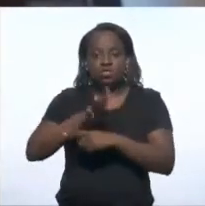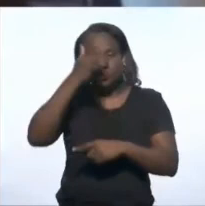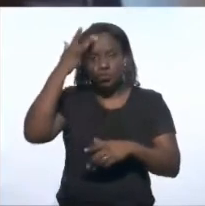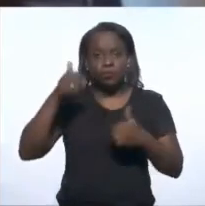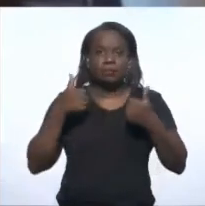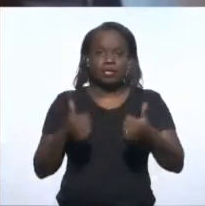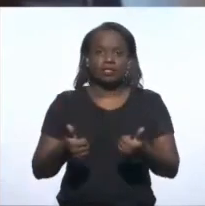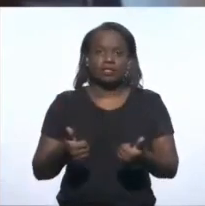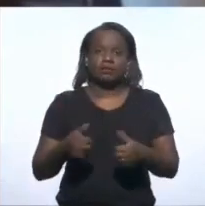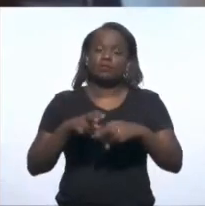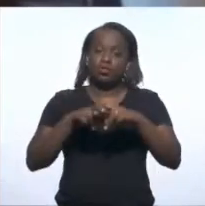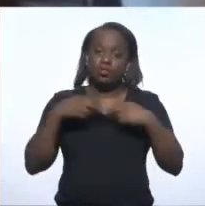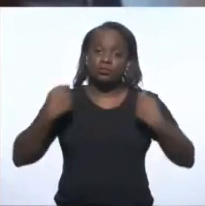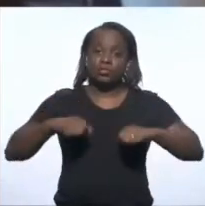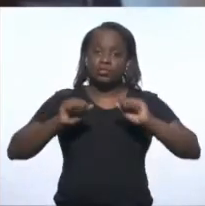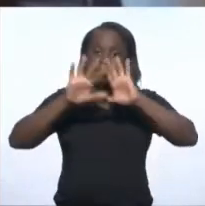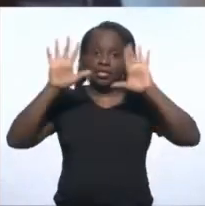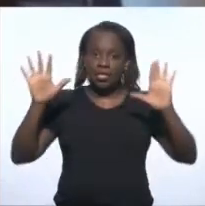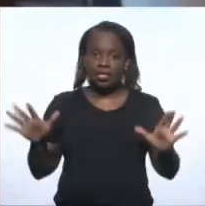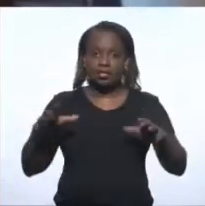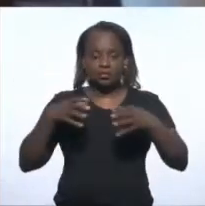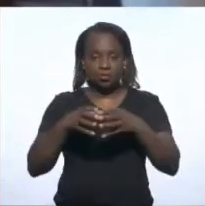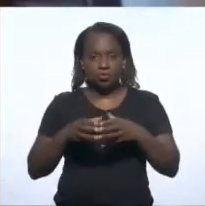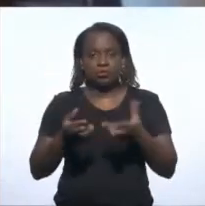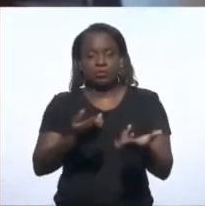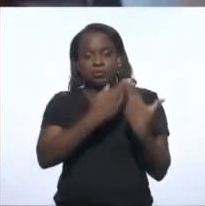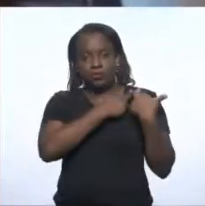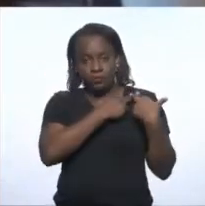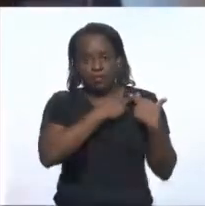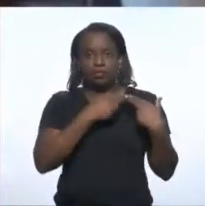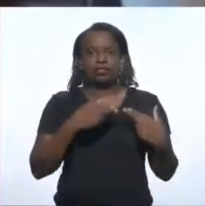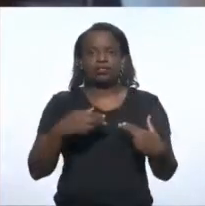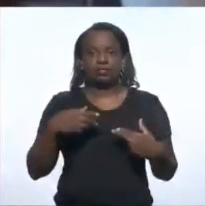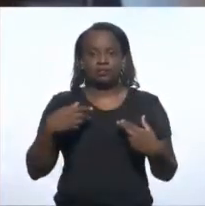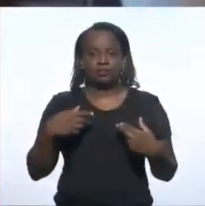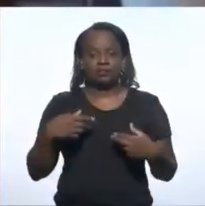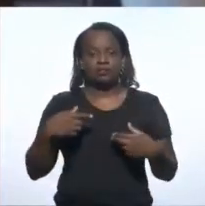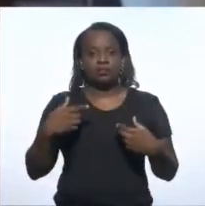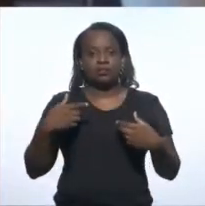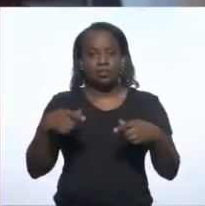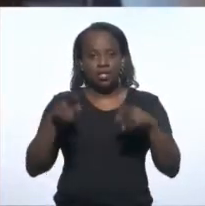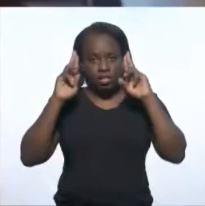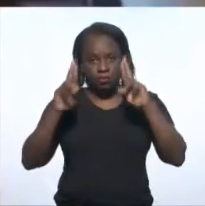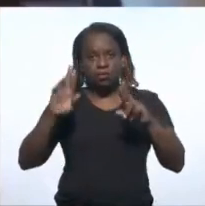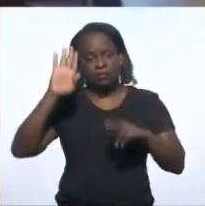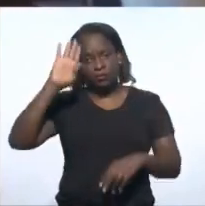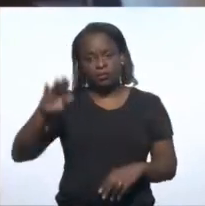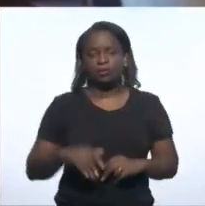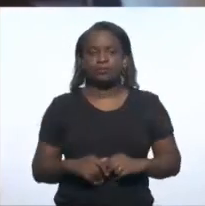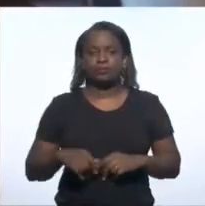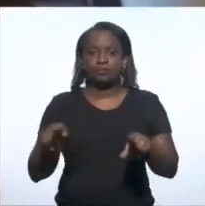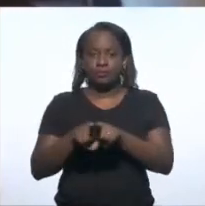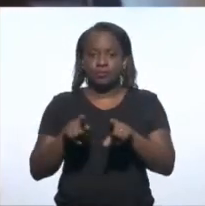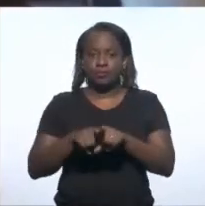isso, precisamos de transparência, precisamos de responsabilidade e respeito acima de tudo. Então, mediante